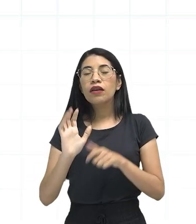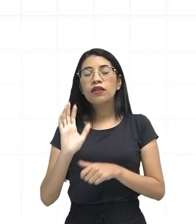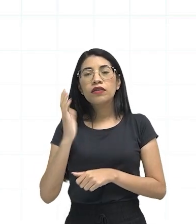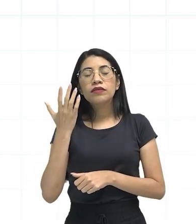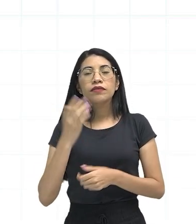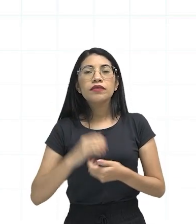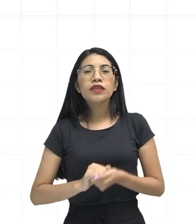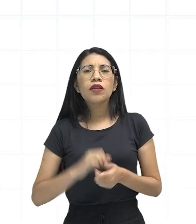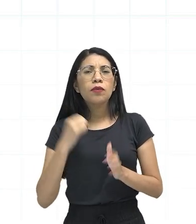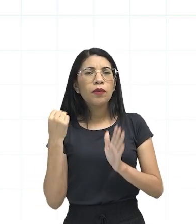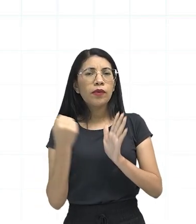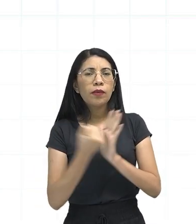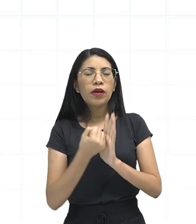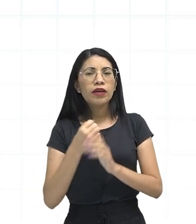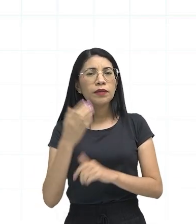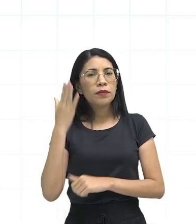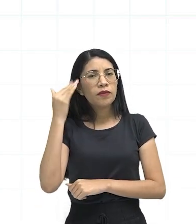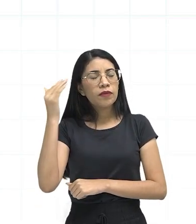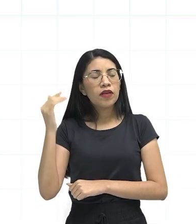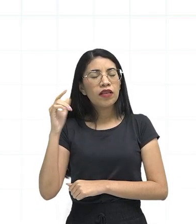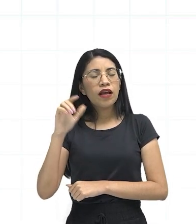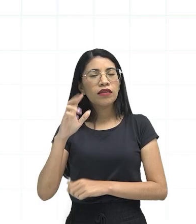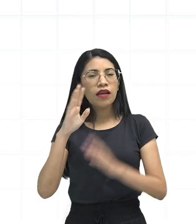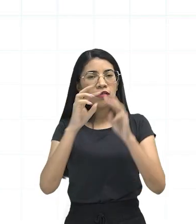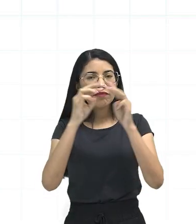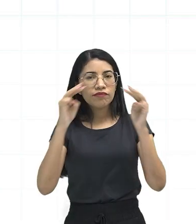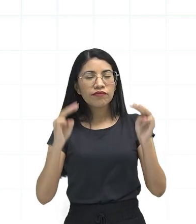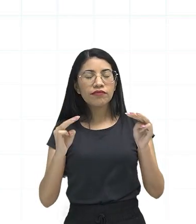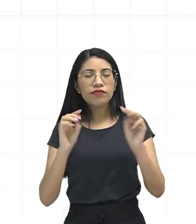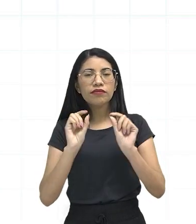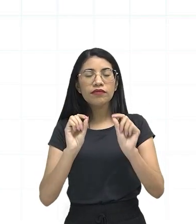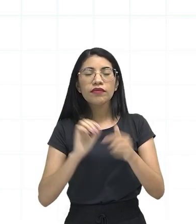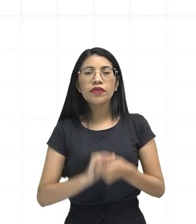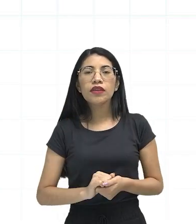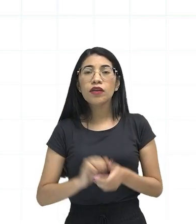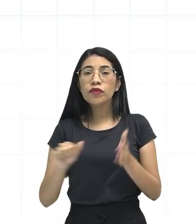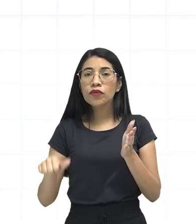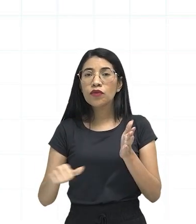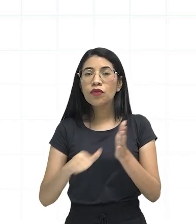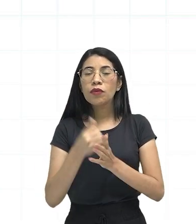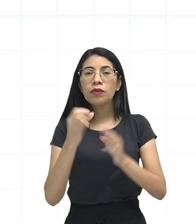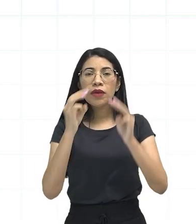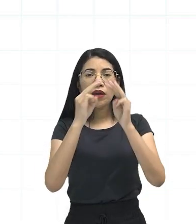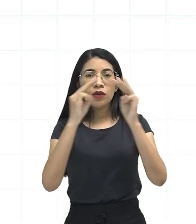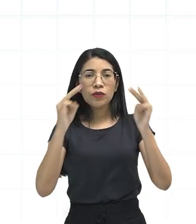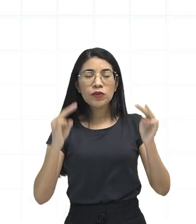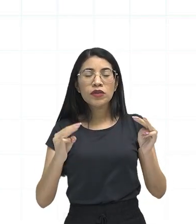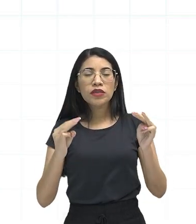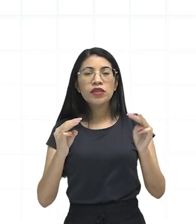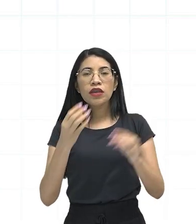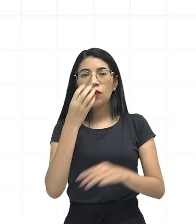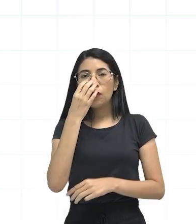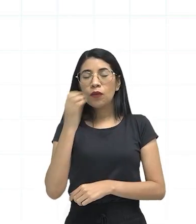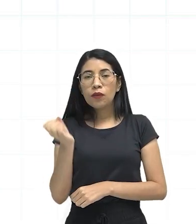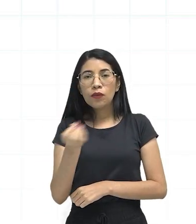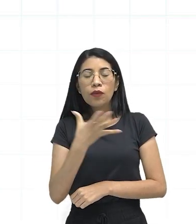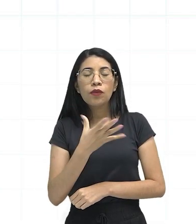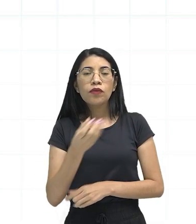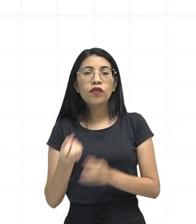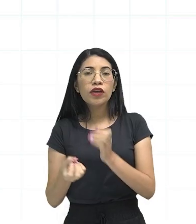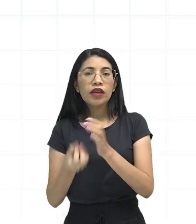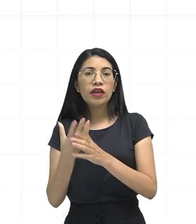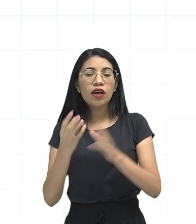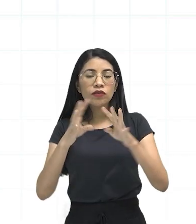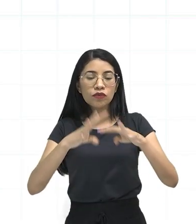grande marco na história da ginástica circense. Surgiu o quê? O primeiro circo moderno, com a criação